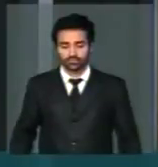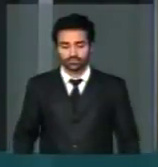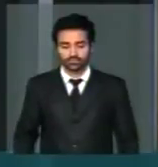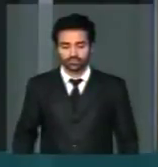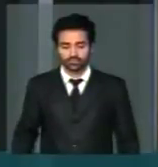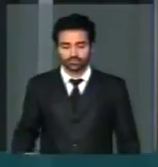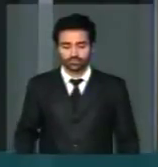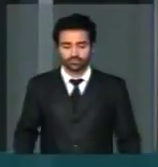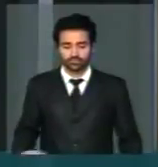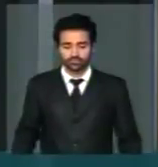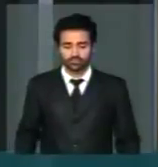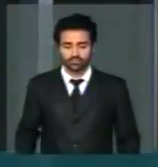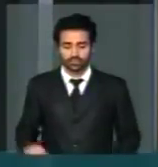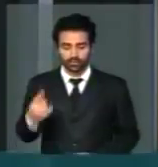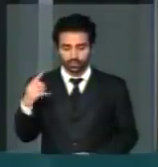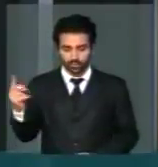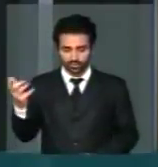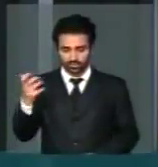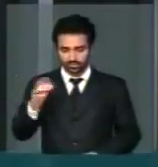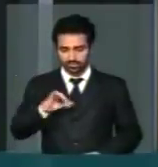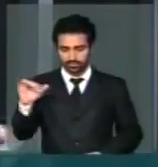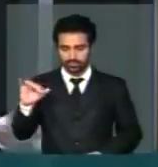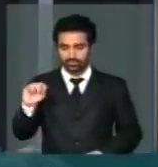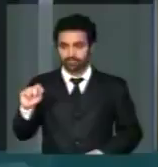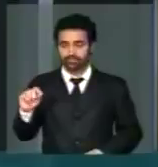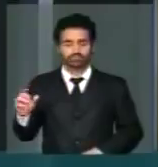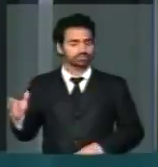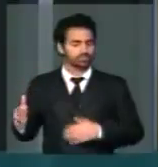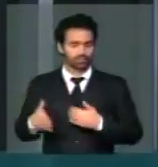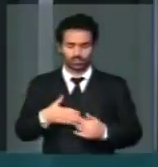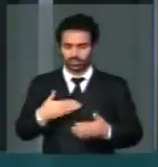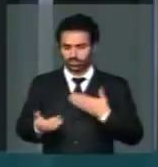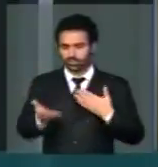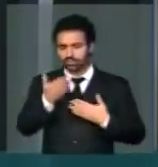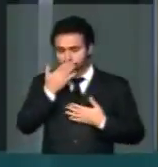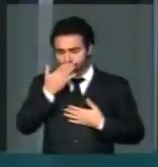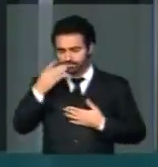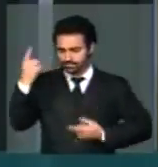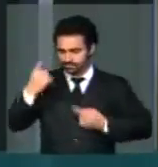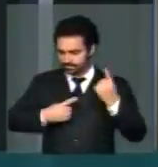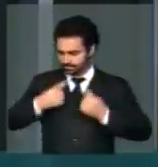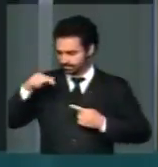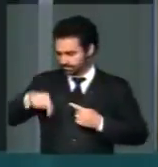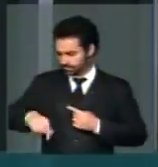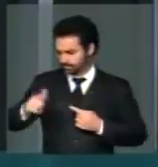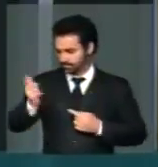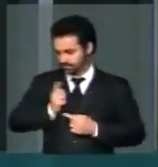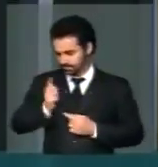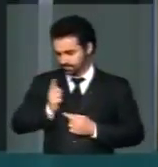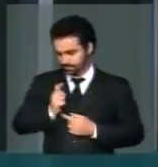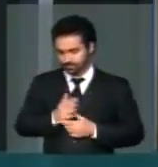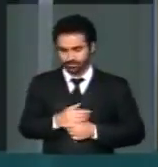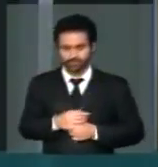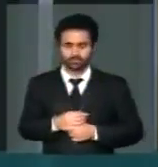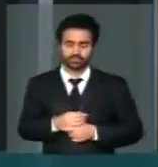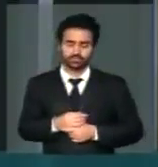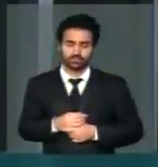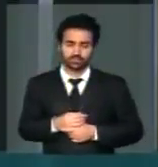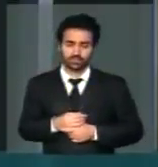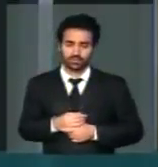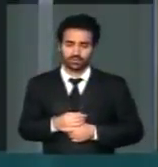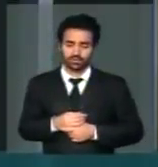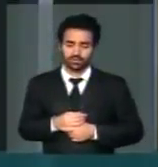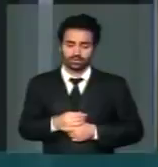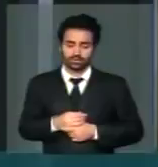eu gostaria de dizer que em qualquer discussão que essa casa venha fazer, que a gente não